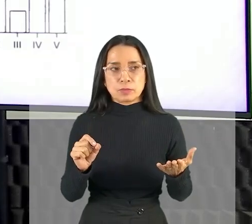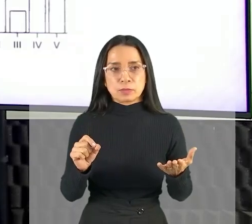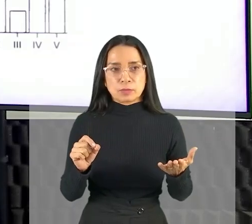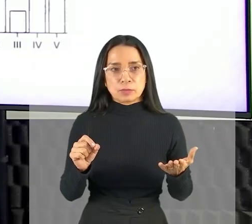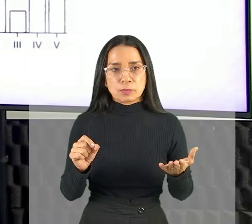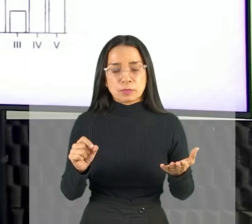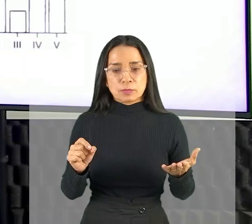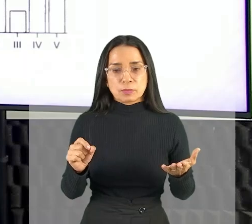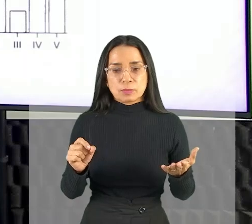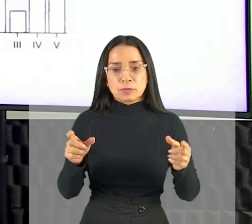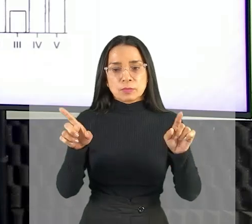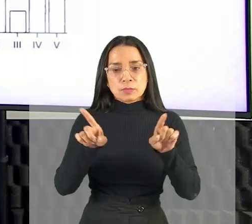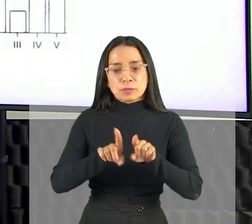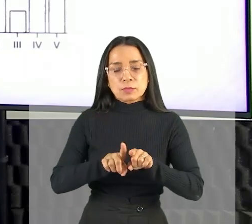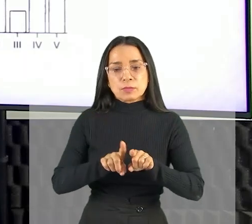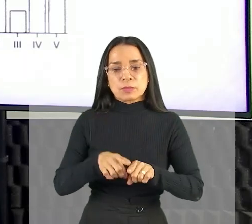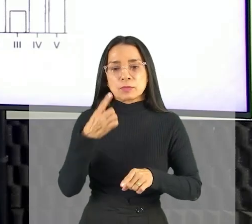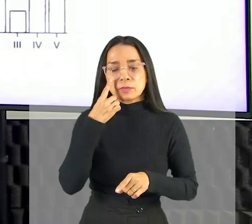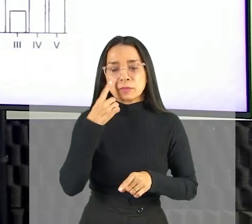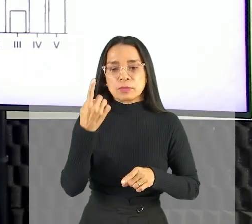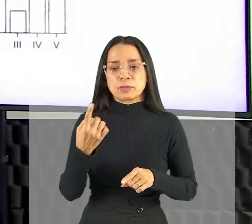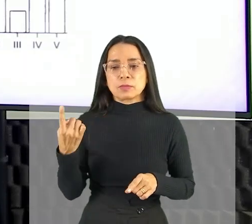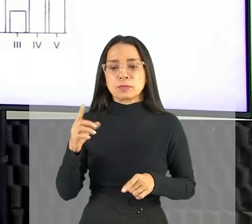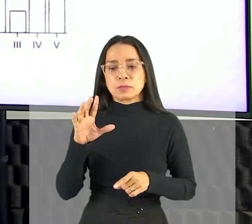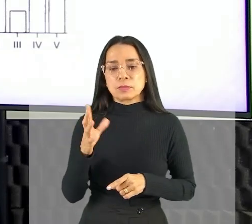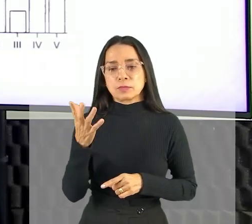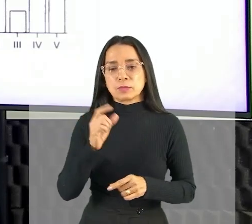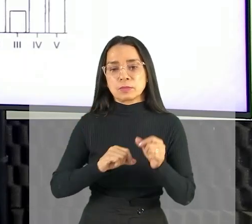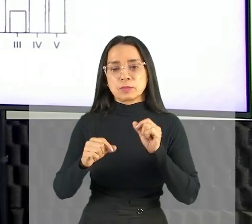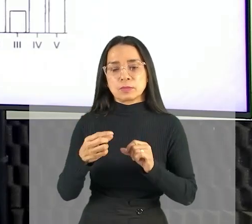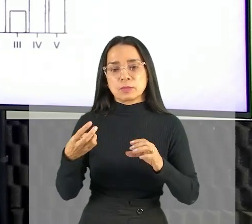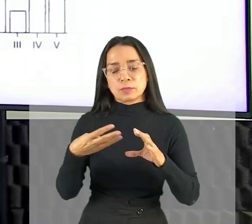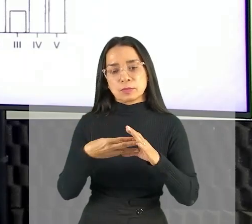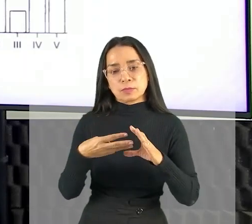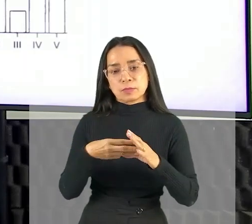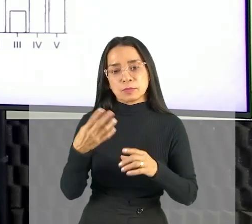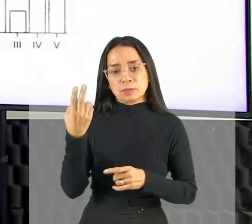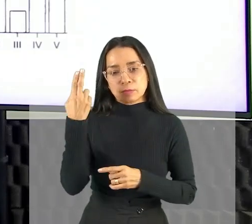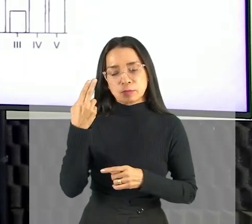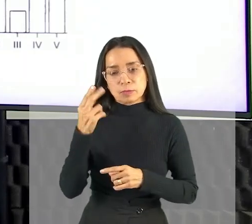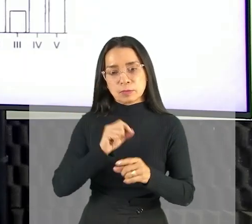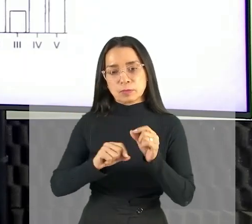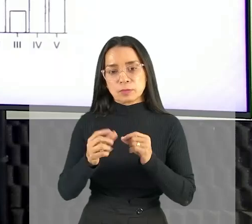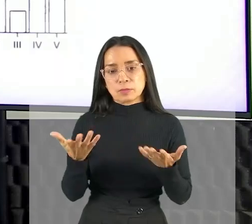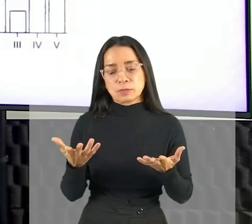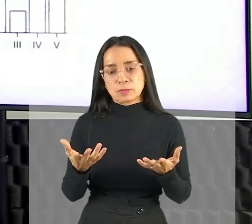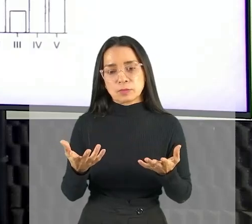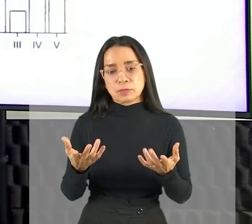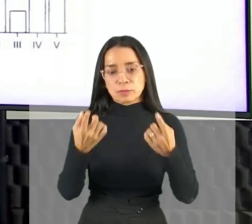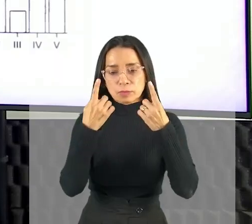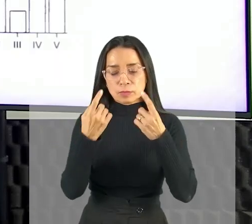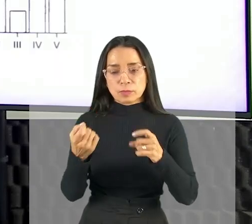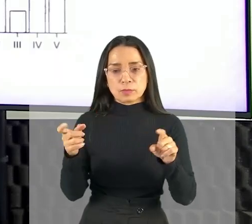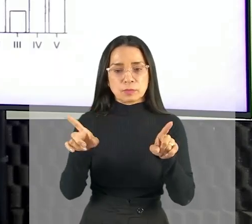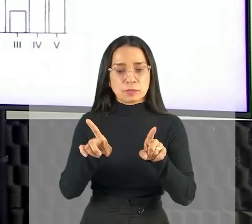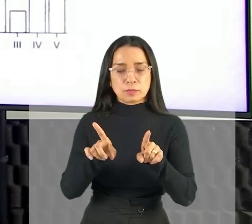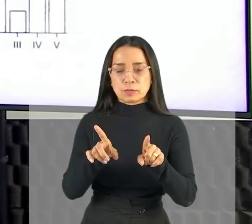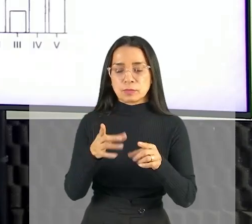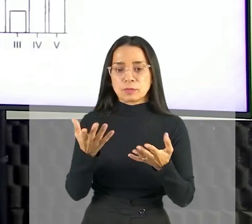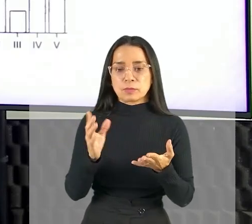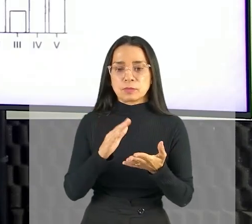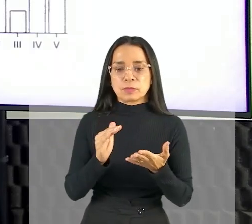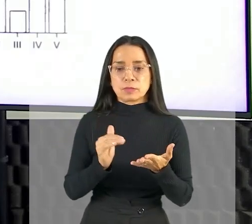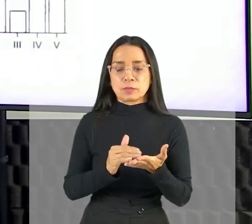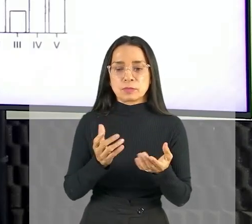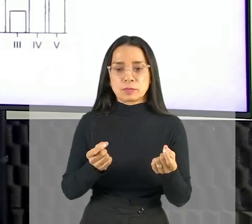né E também vamos ver aqui o que aconteceu nas células normais ó não agrediu tanto né as